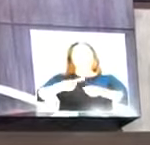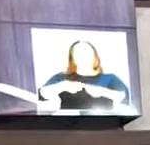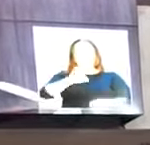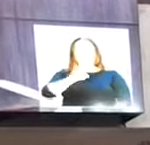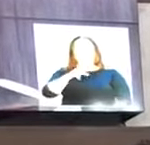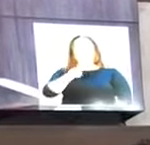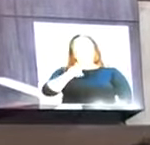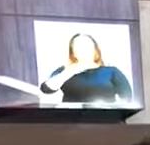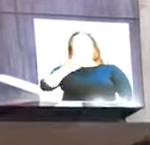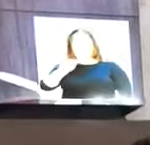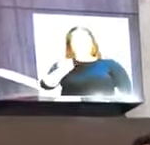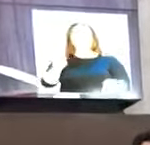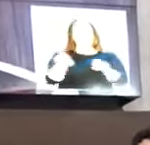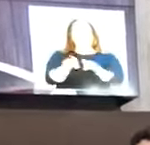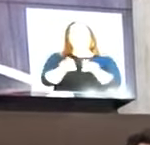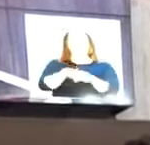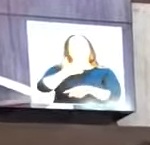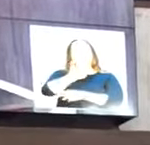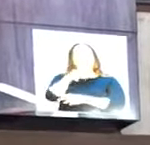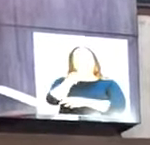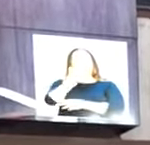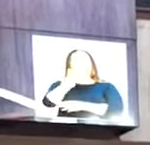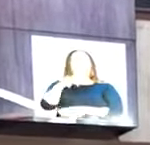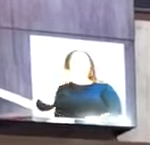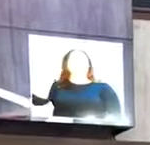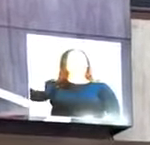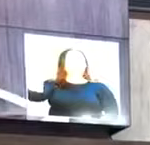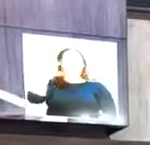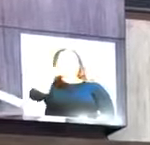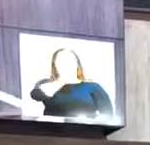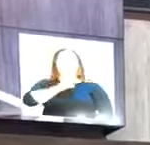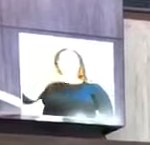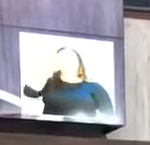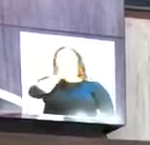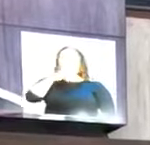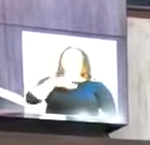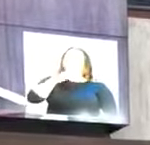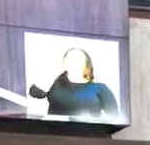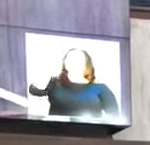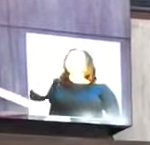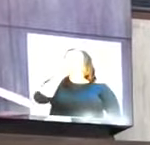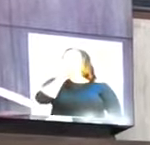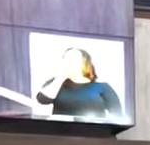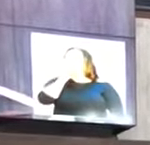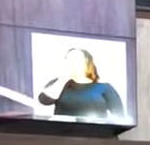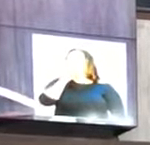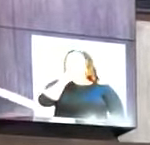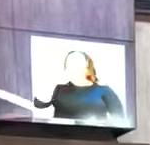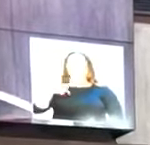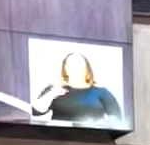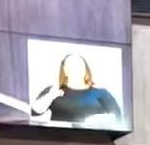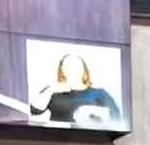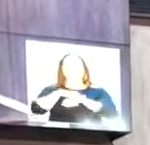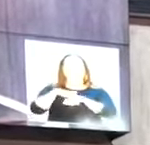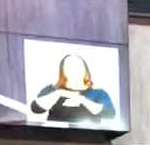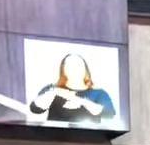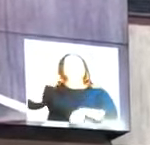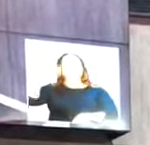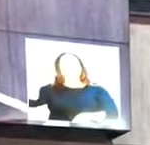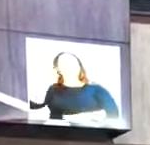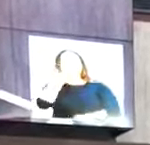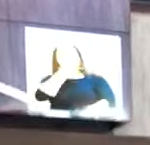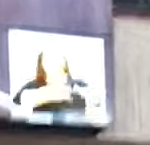Ipuê, durante todo o final de semana passado. E estive sempre conversando com os colegas advogados,